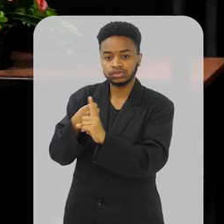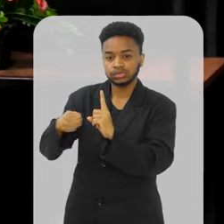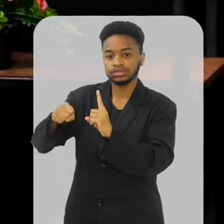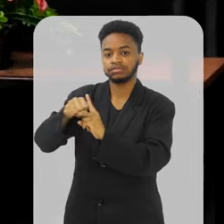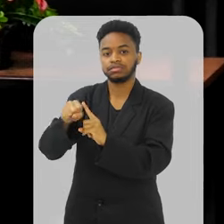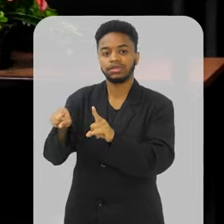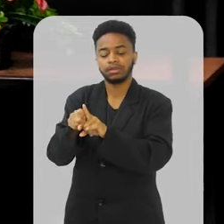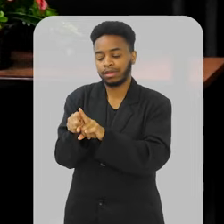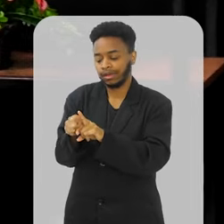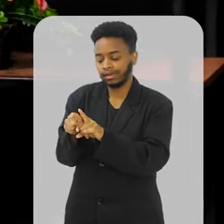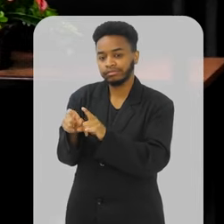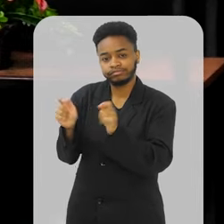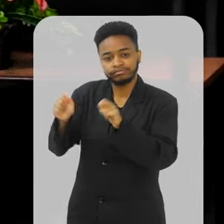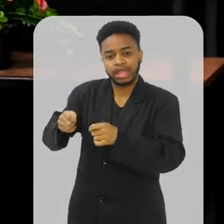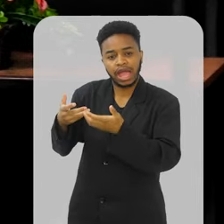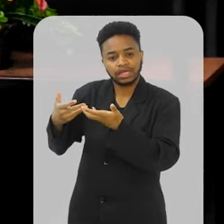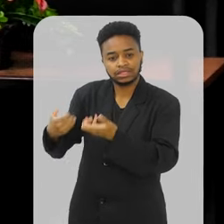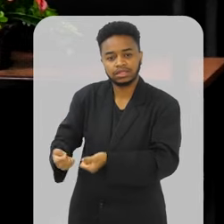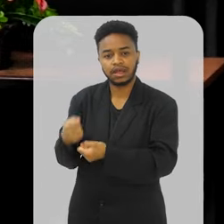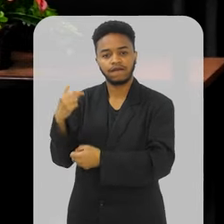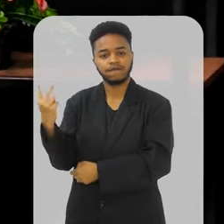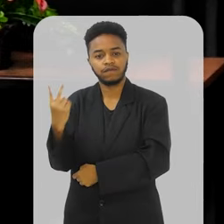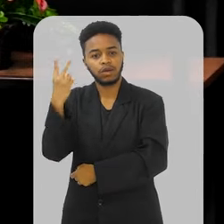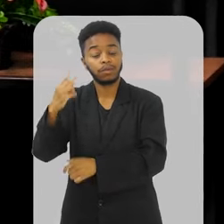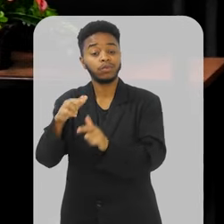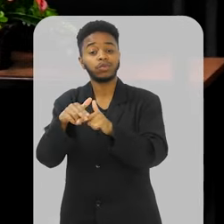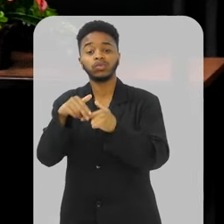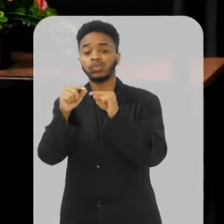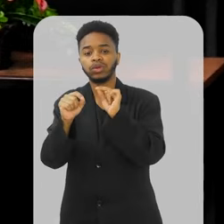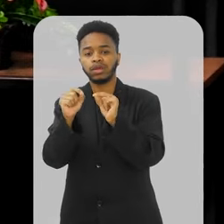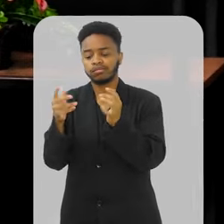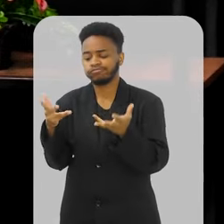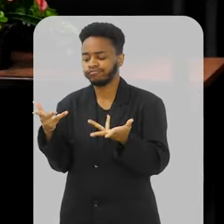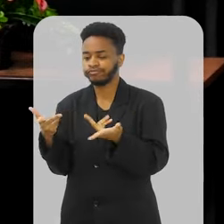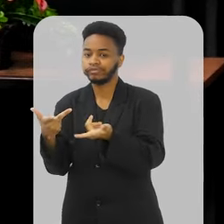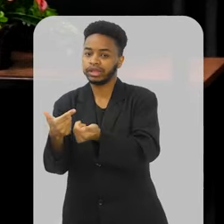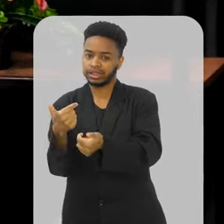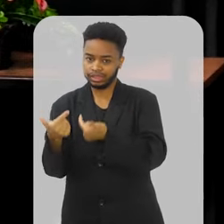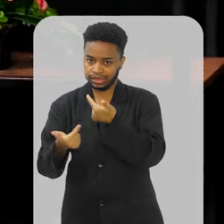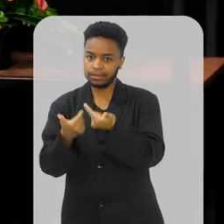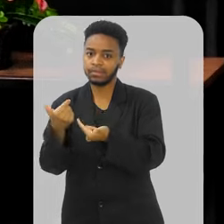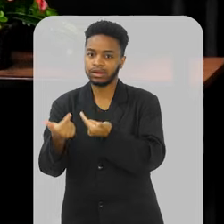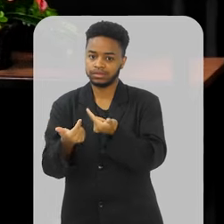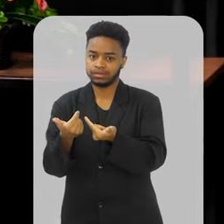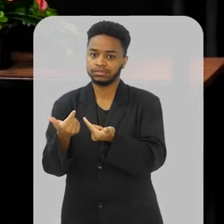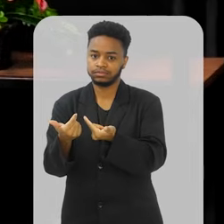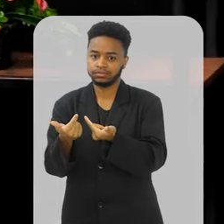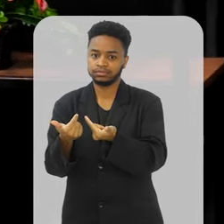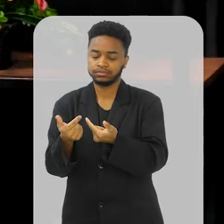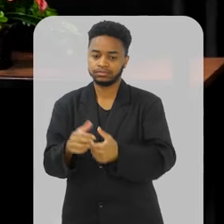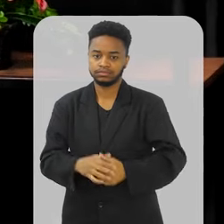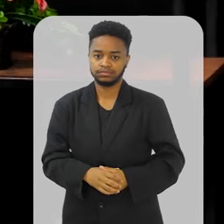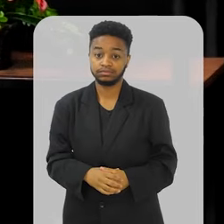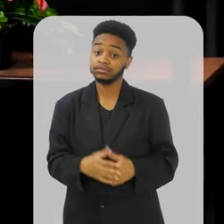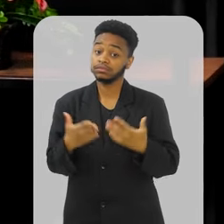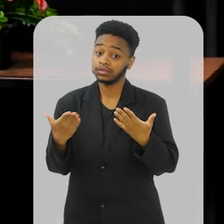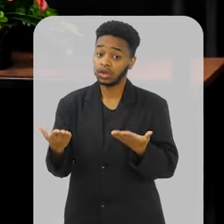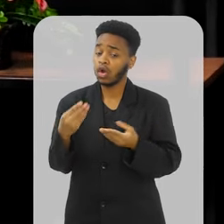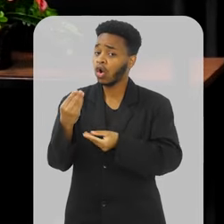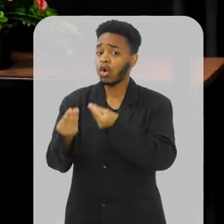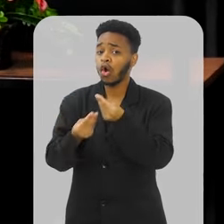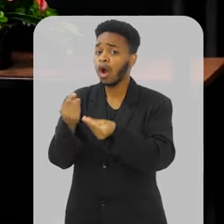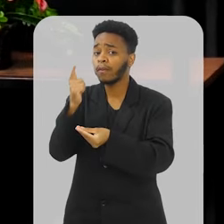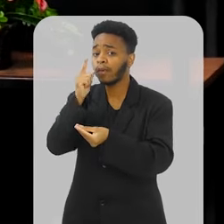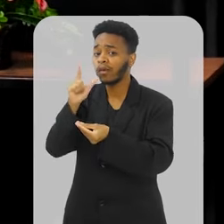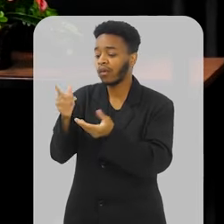toda a sociedade né de aceitação de valorização é por causa da Excelência do trabalho que ele realiza e